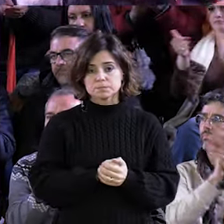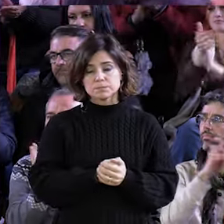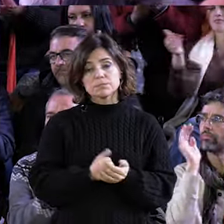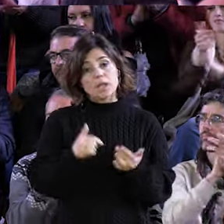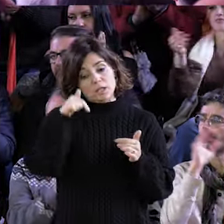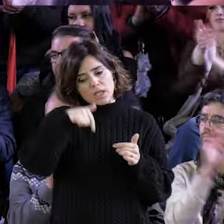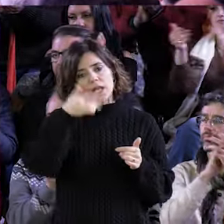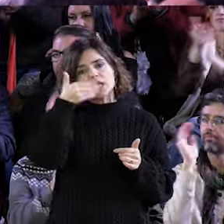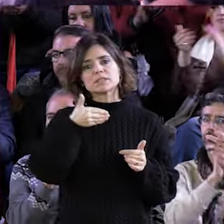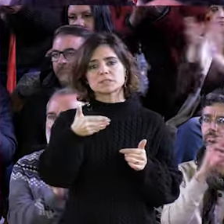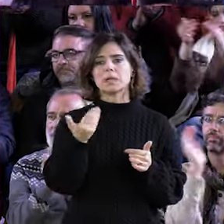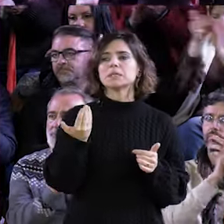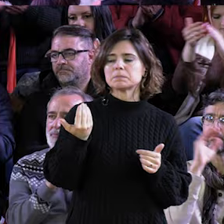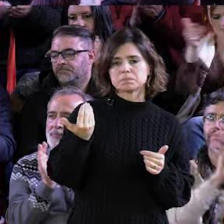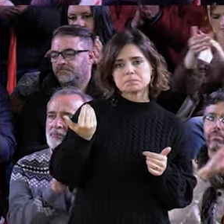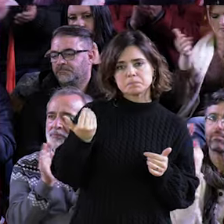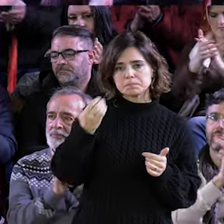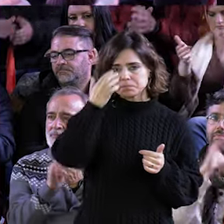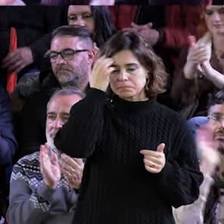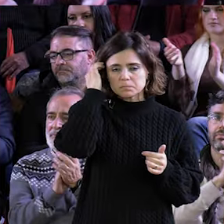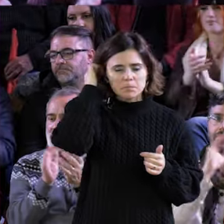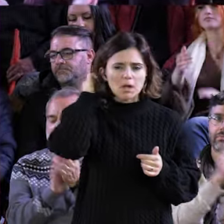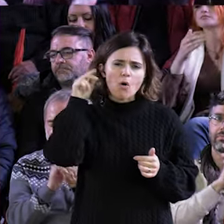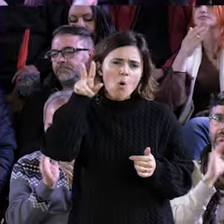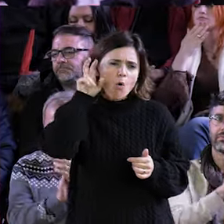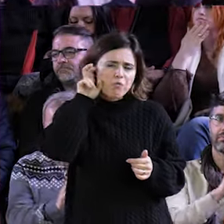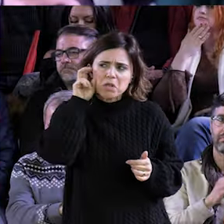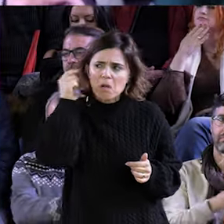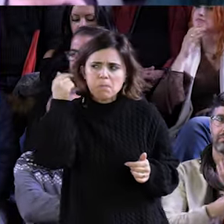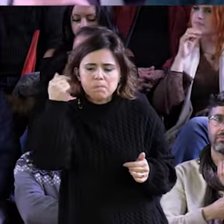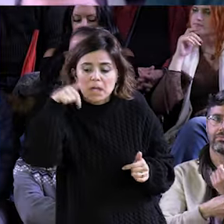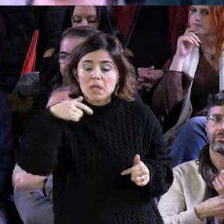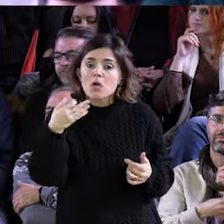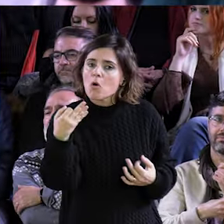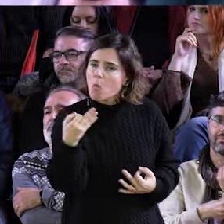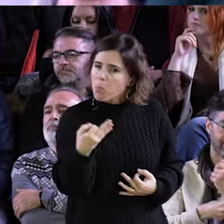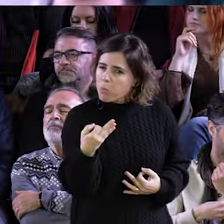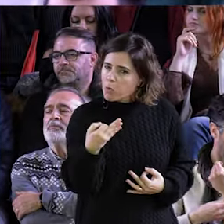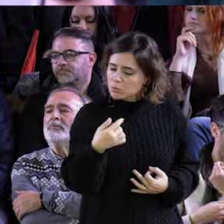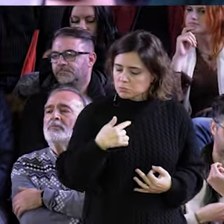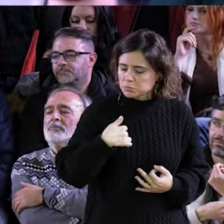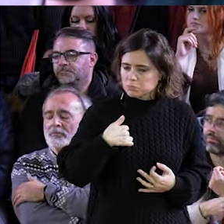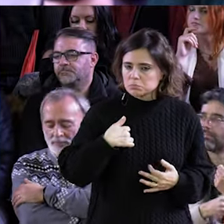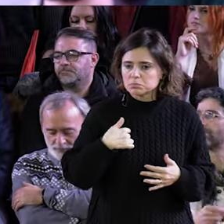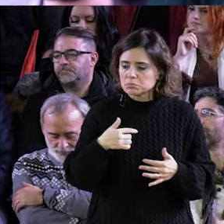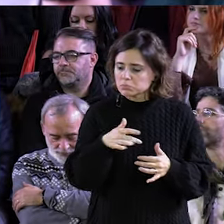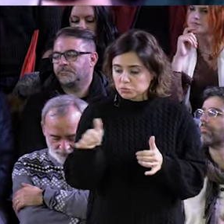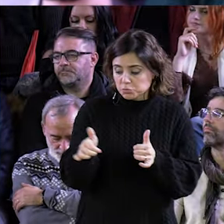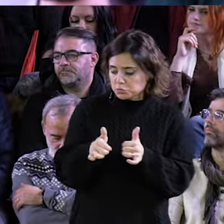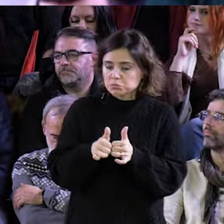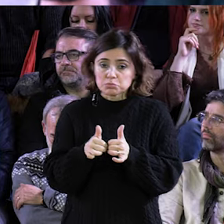Ainda esta semana, ouvi aqui no Porto, não só eu e quem estava comigo, uma